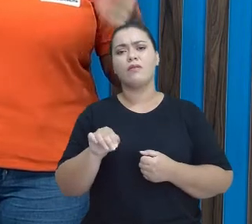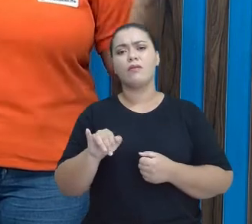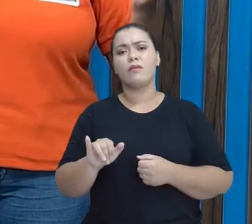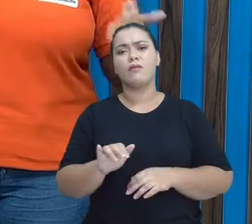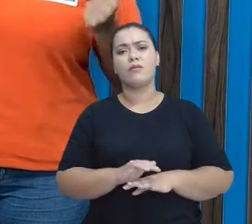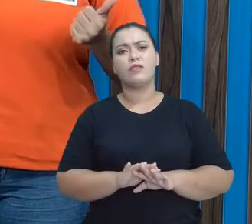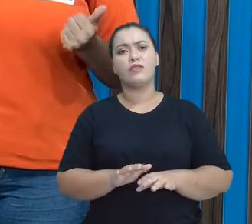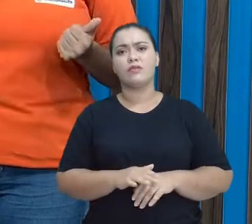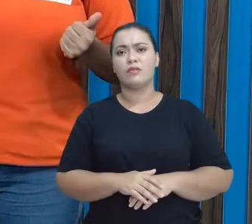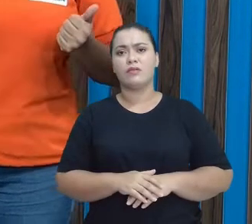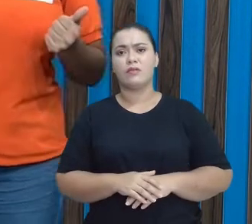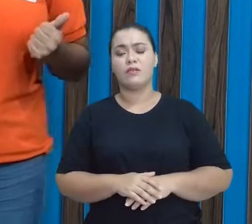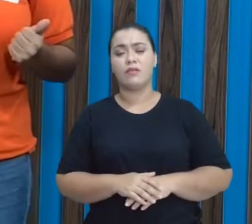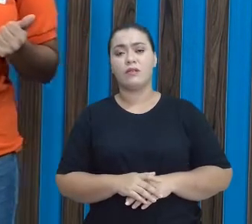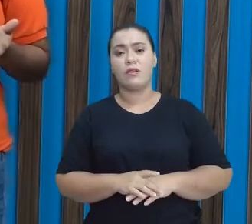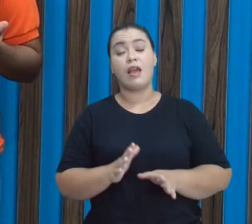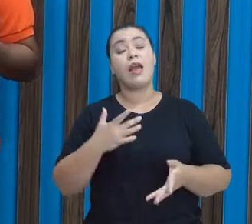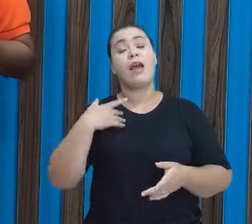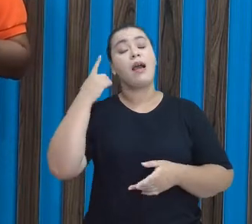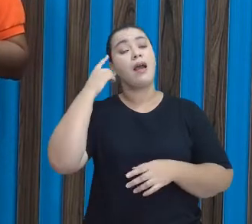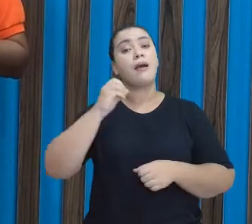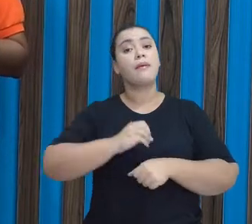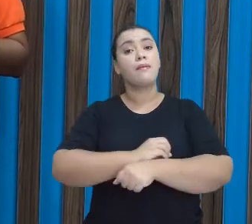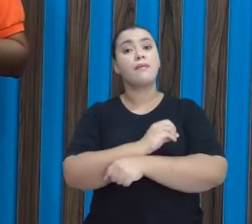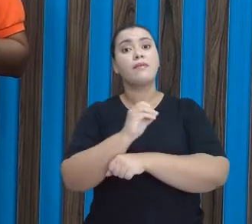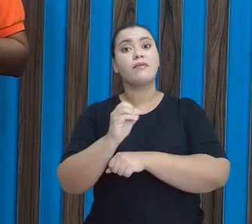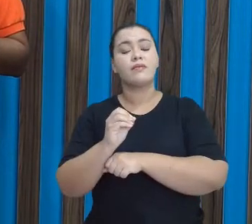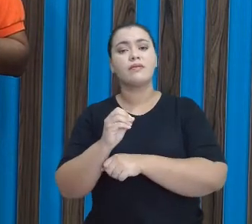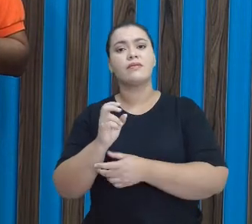Levantar, vocês vão entender. Amanhecer.